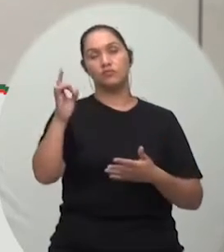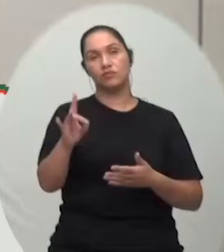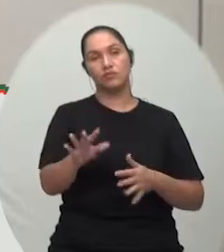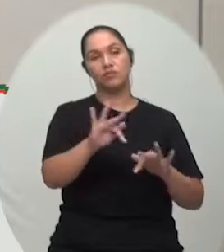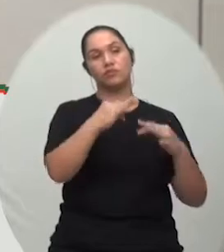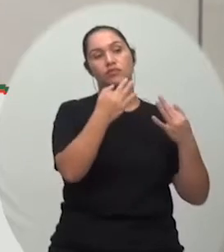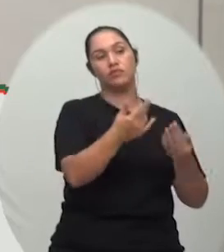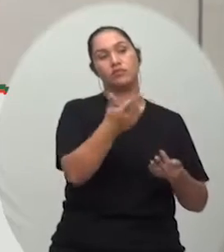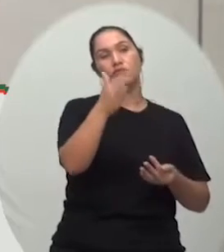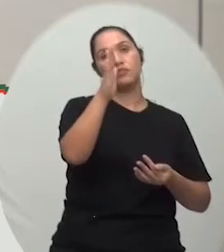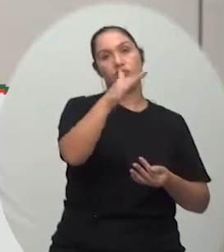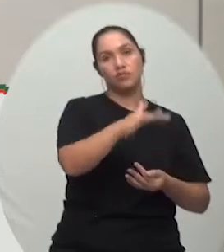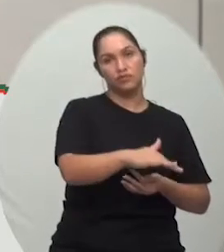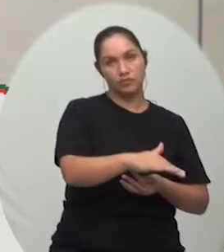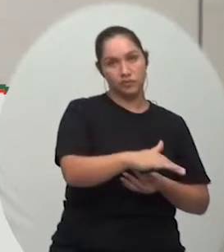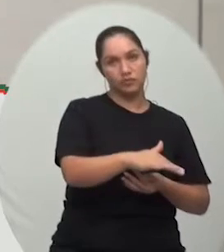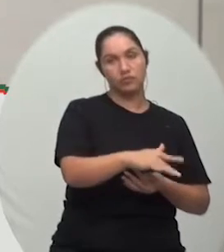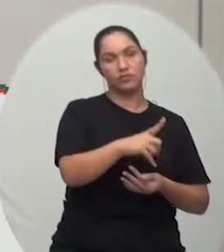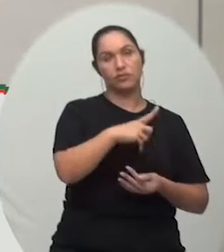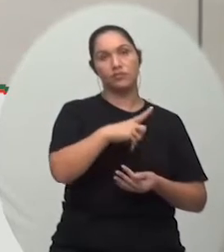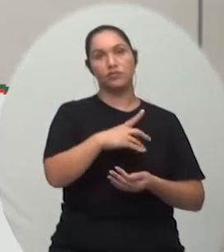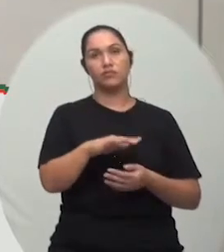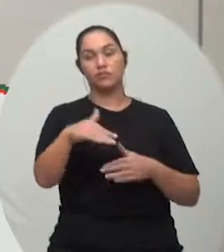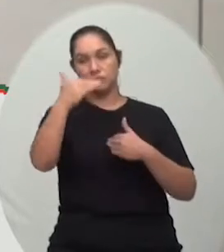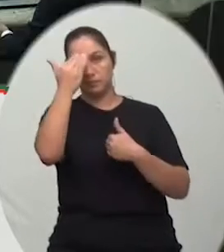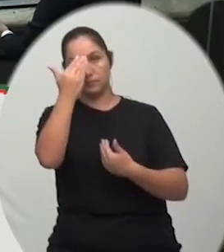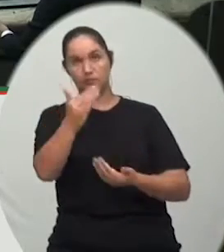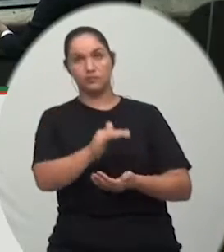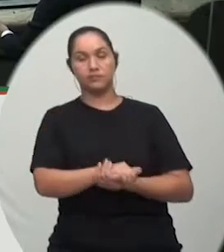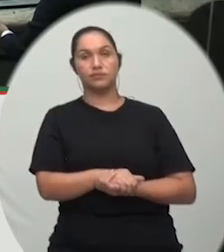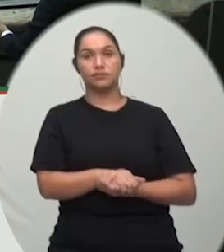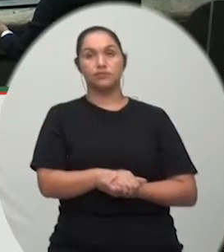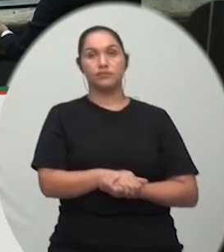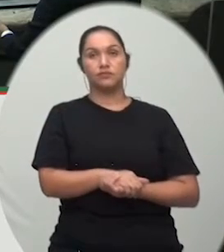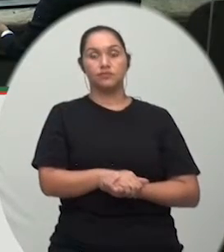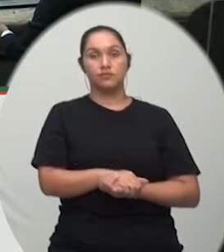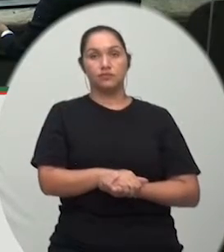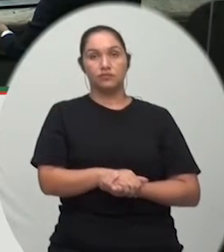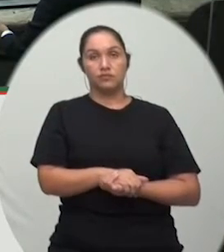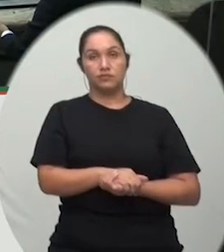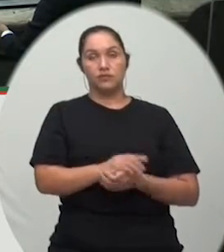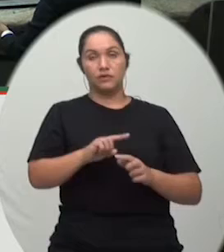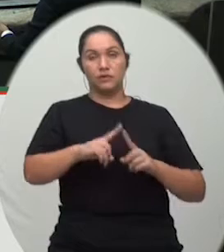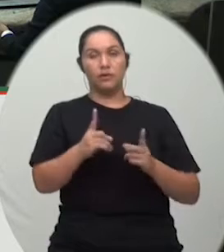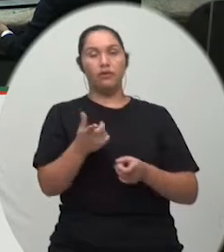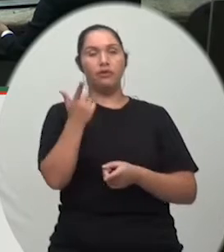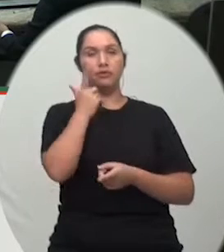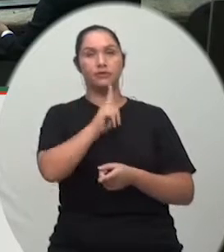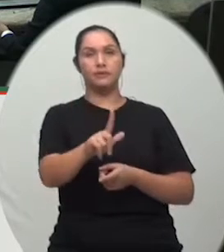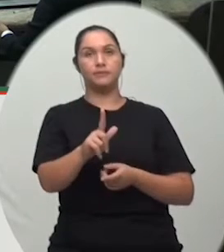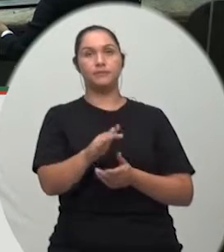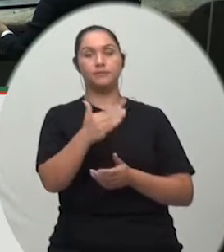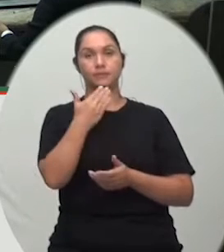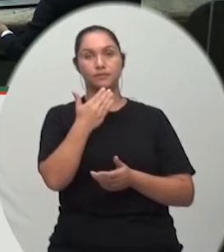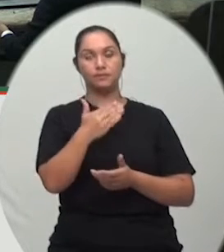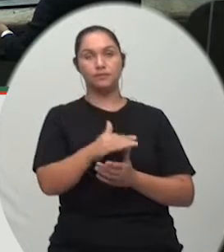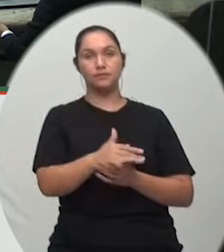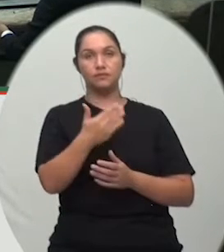recebem menos de R$ 200. Obrigado. Mas eu torno a repetir